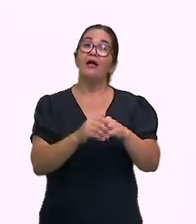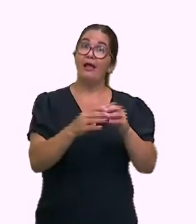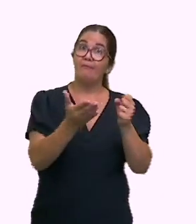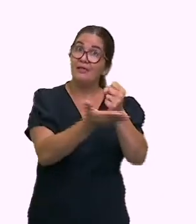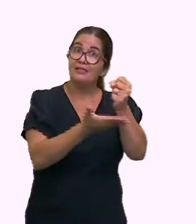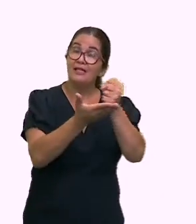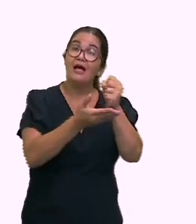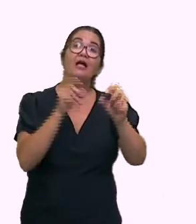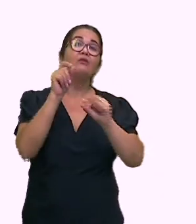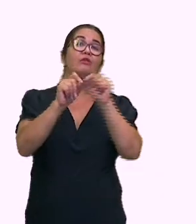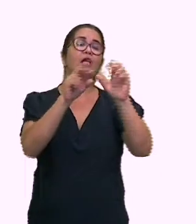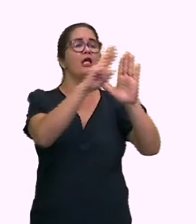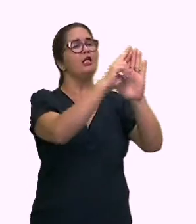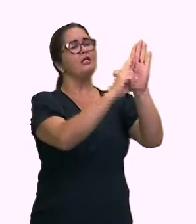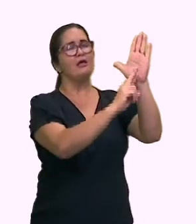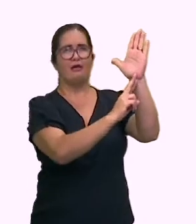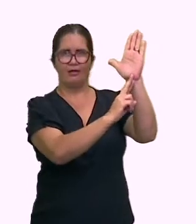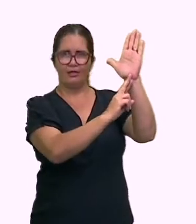governadas